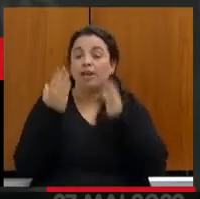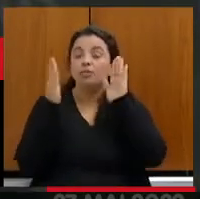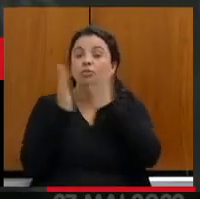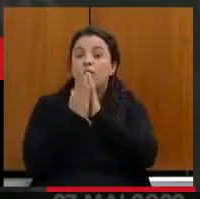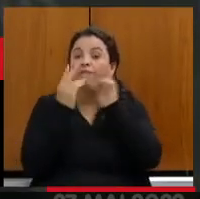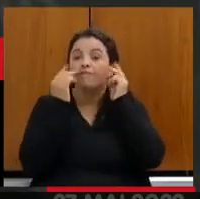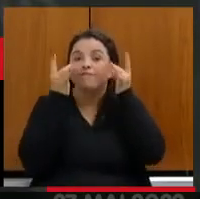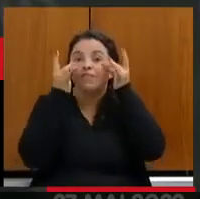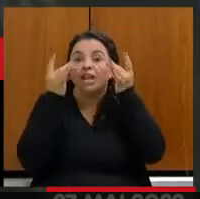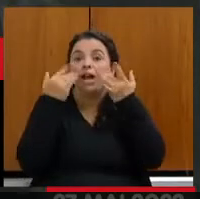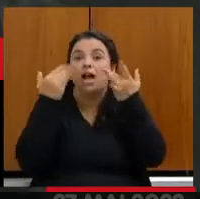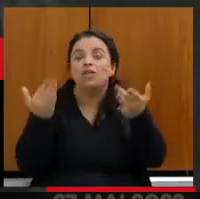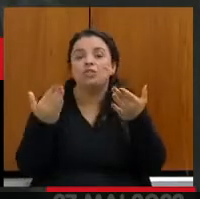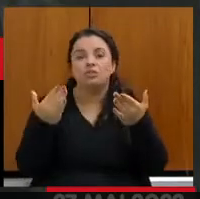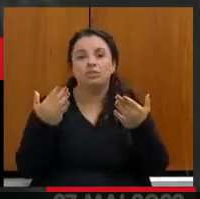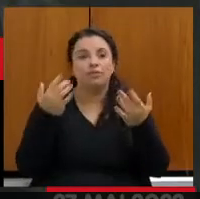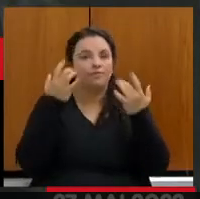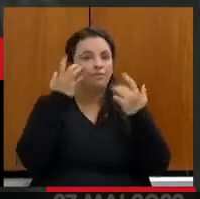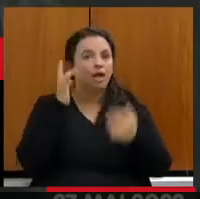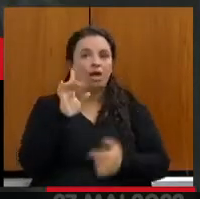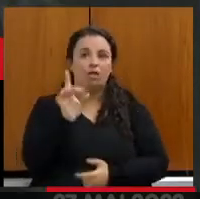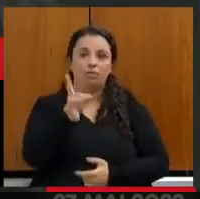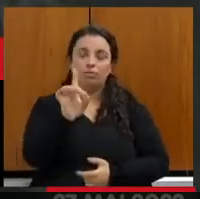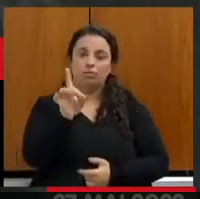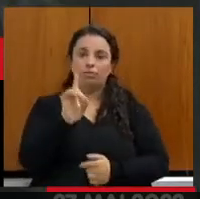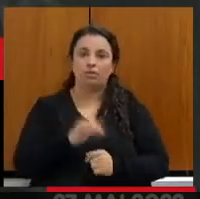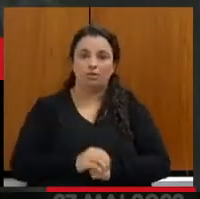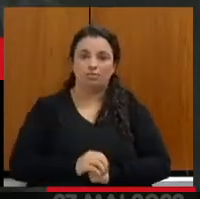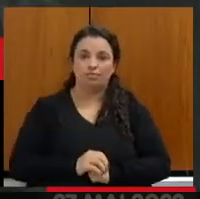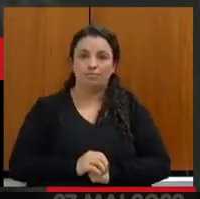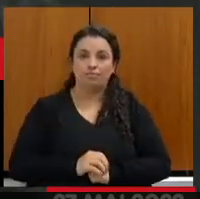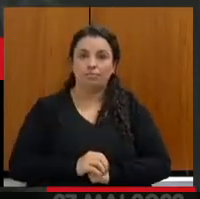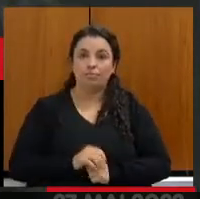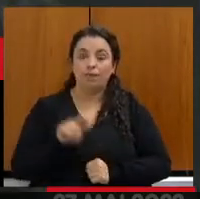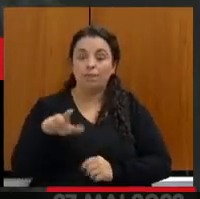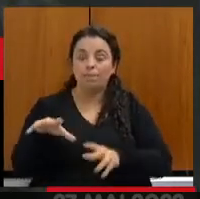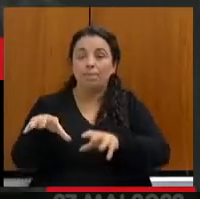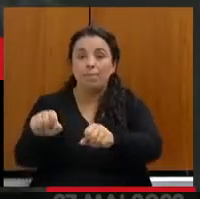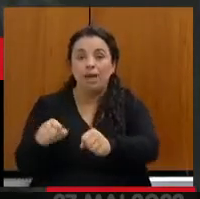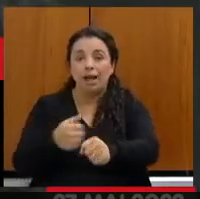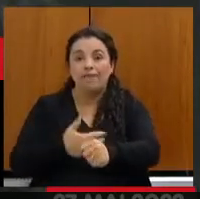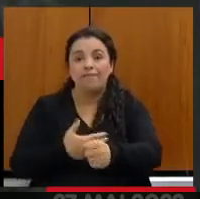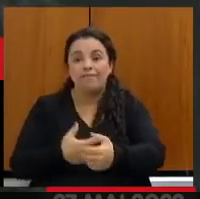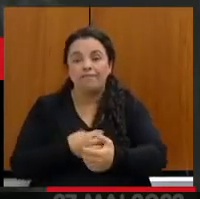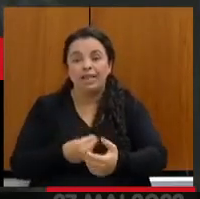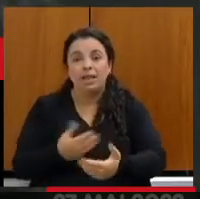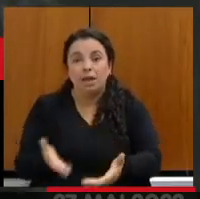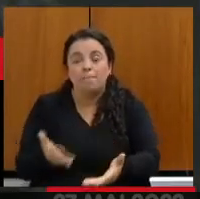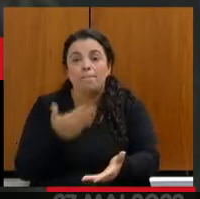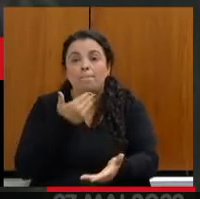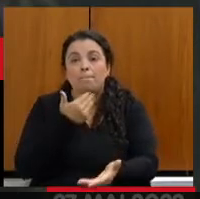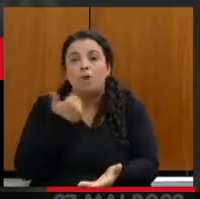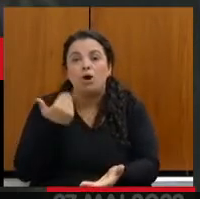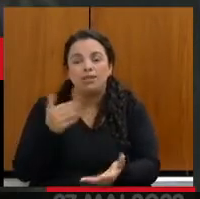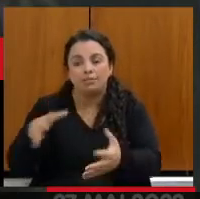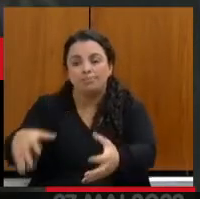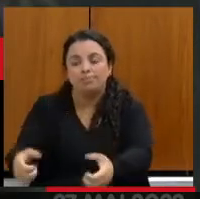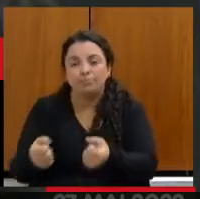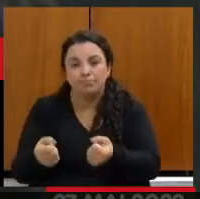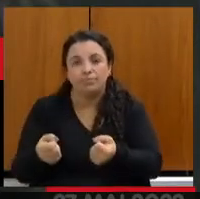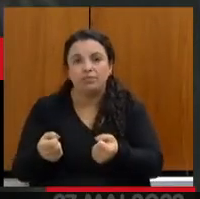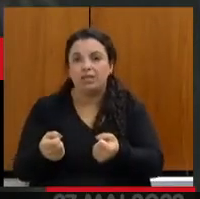frente não é fácil você tem que ir pegar sua filha morta na sua frente a sociedade